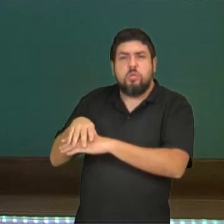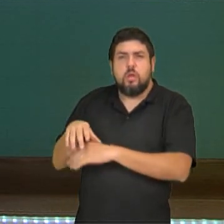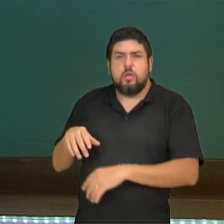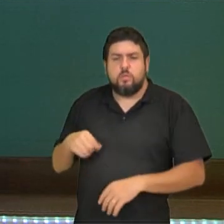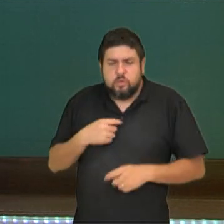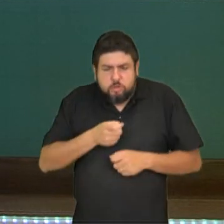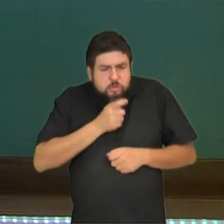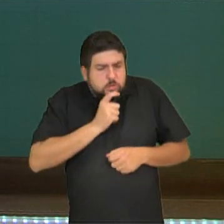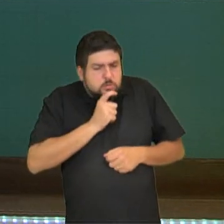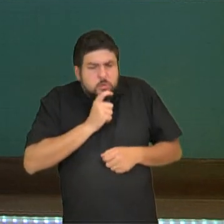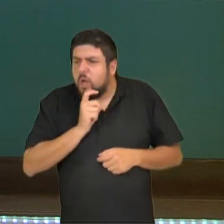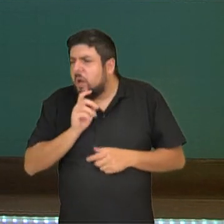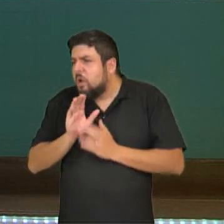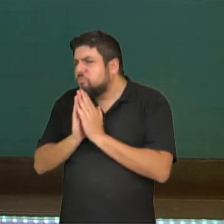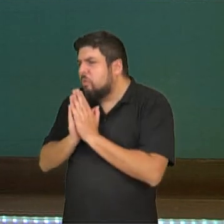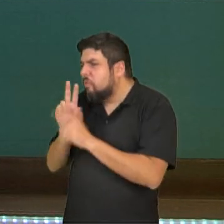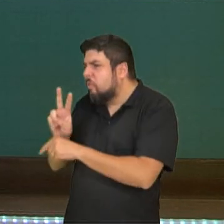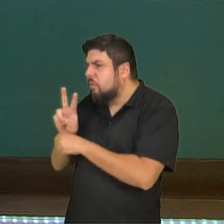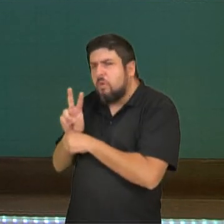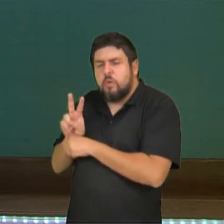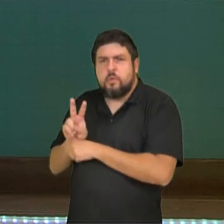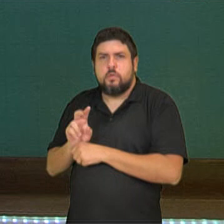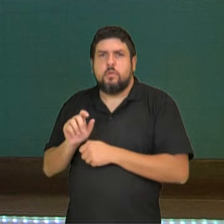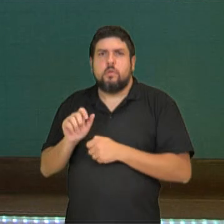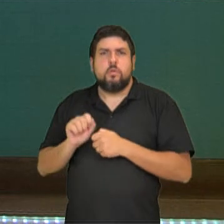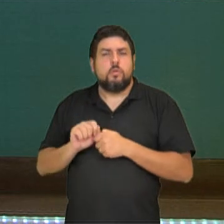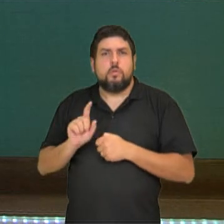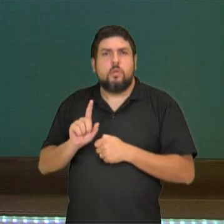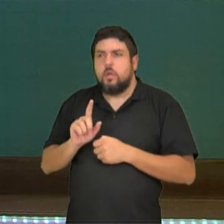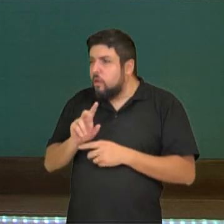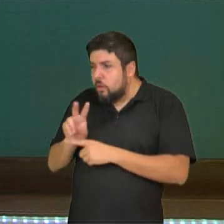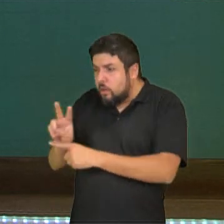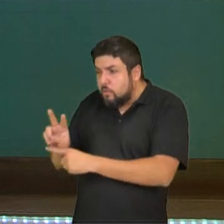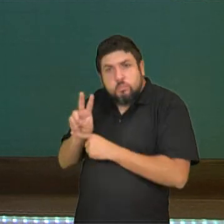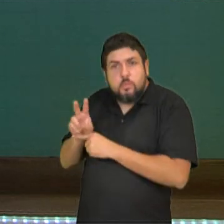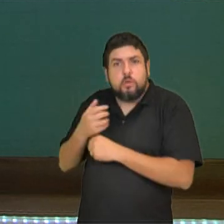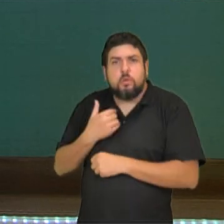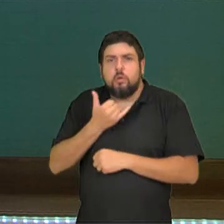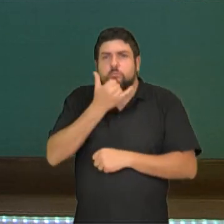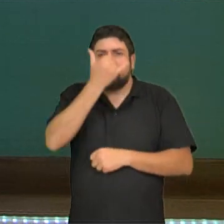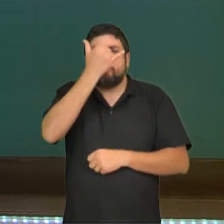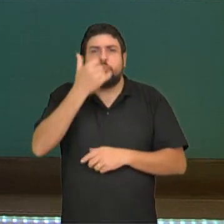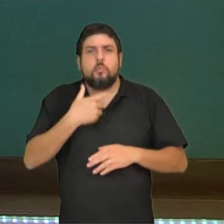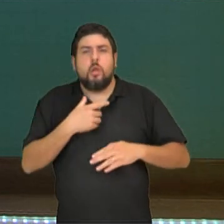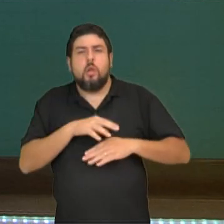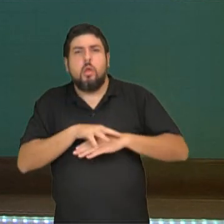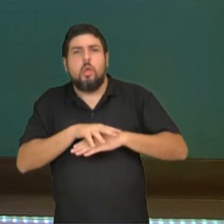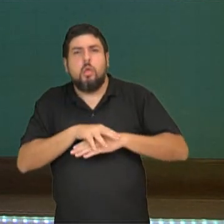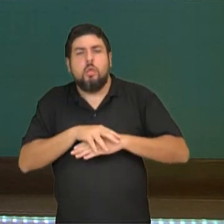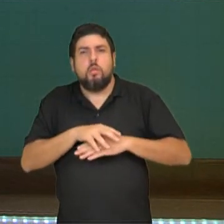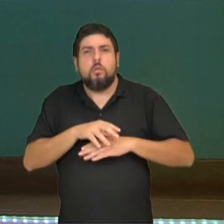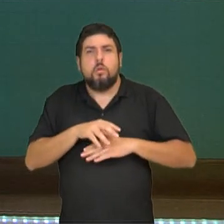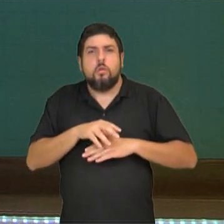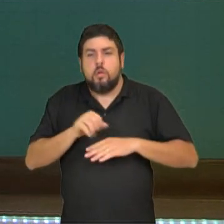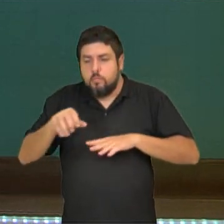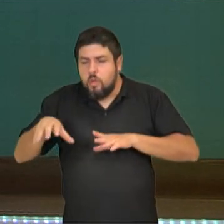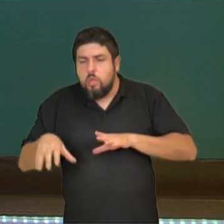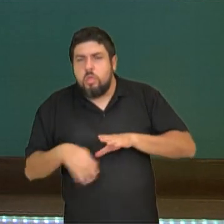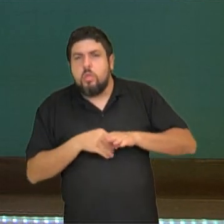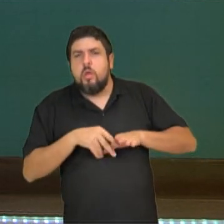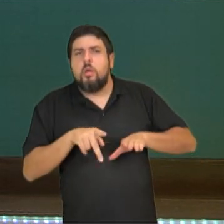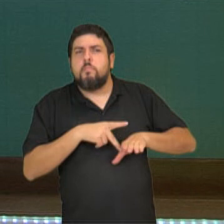frio e ela te empresta. Pode ser que ao utilizar essa meia, você também possa ter, né, como